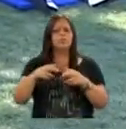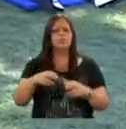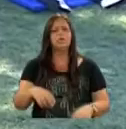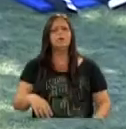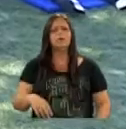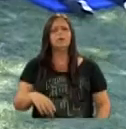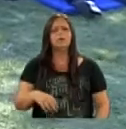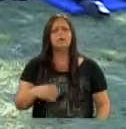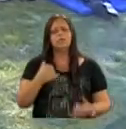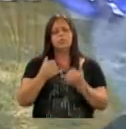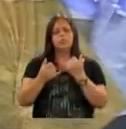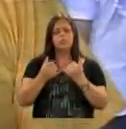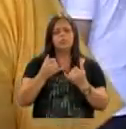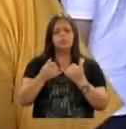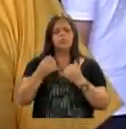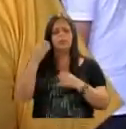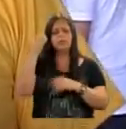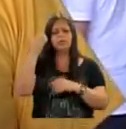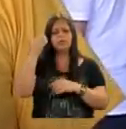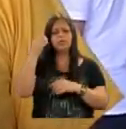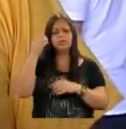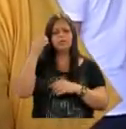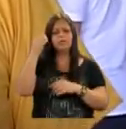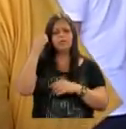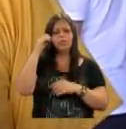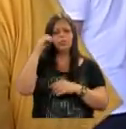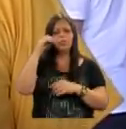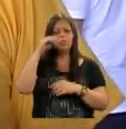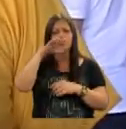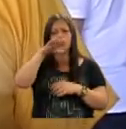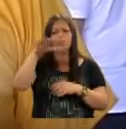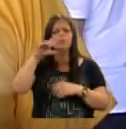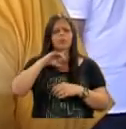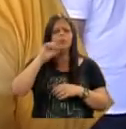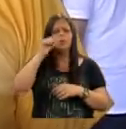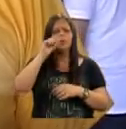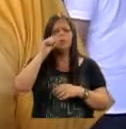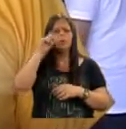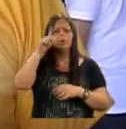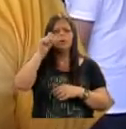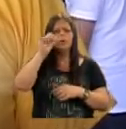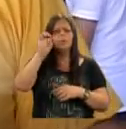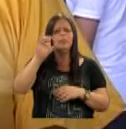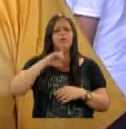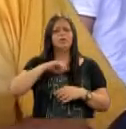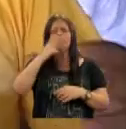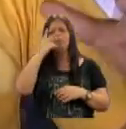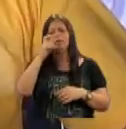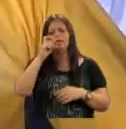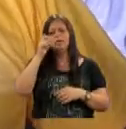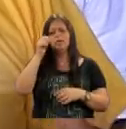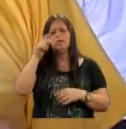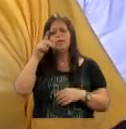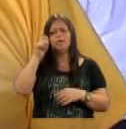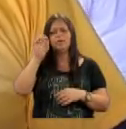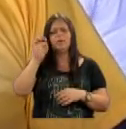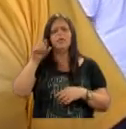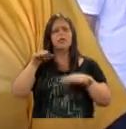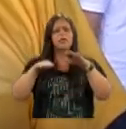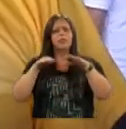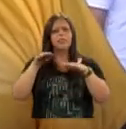conselhos por exemplo da grande porto alegre y 8 a paz tem conselho tem 25 a paz 15 depende